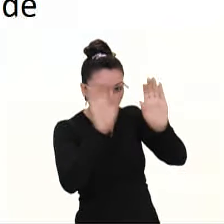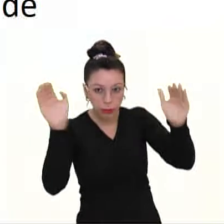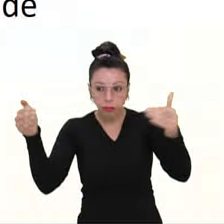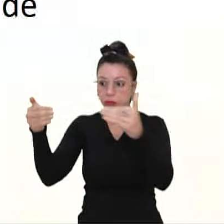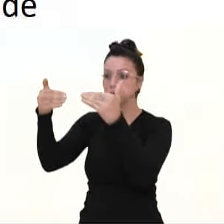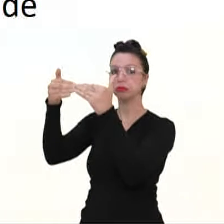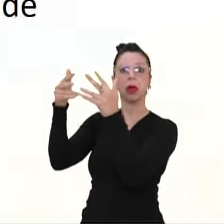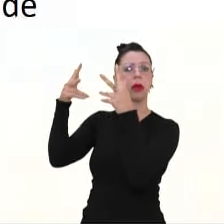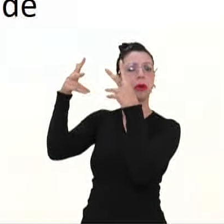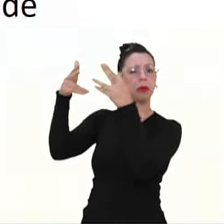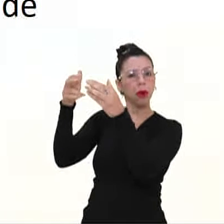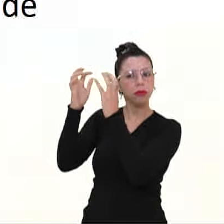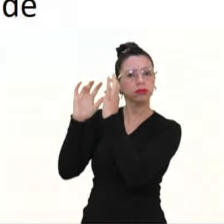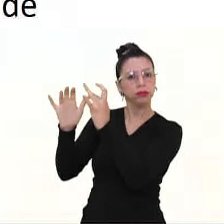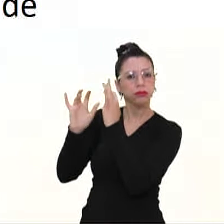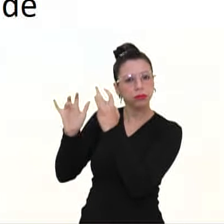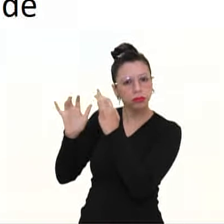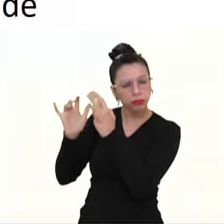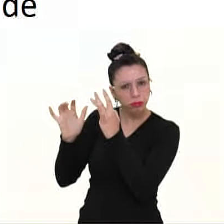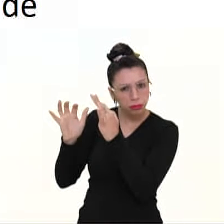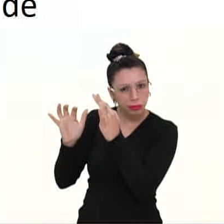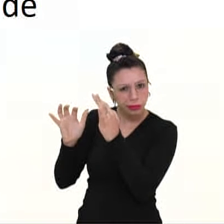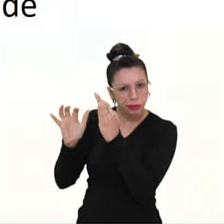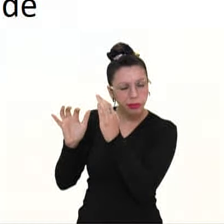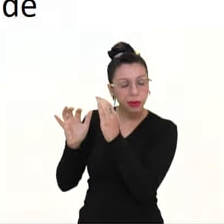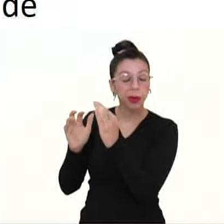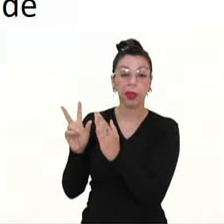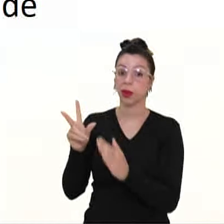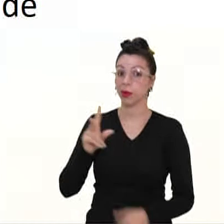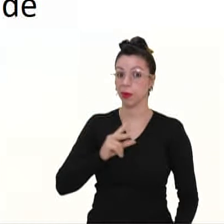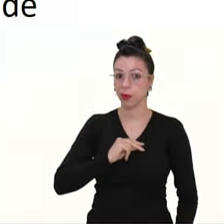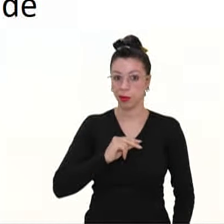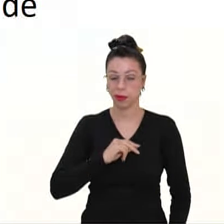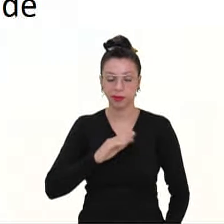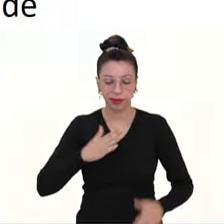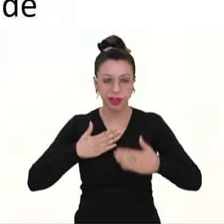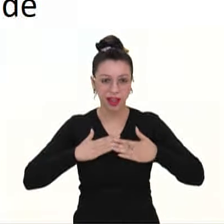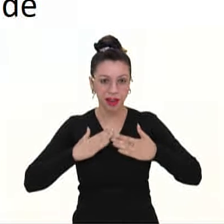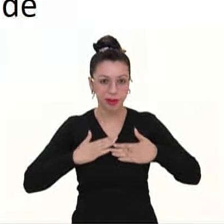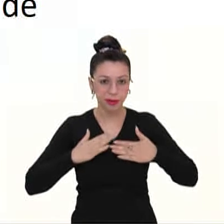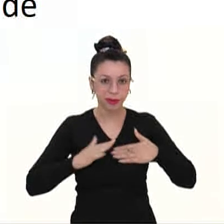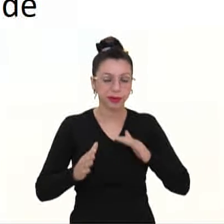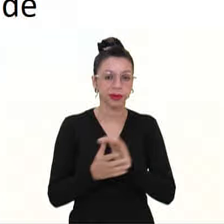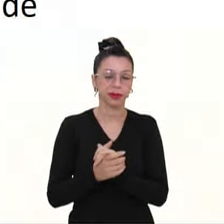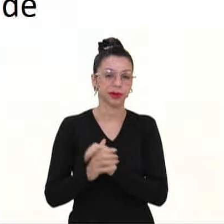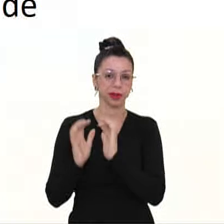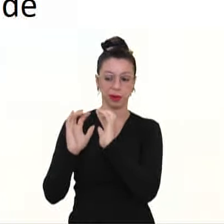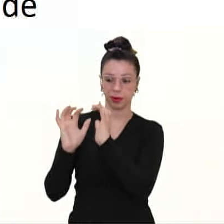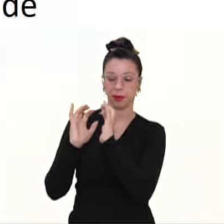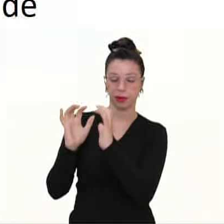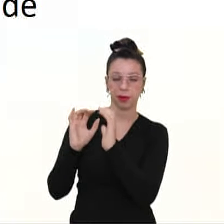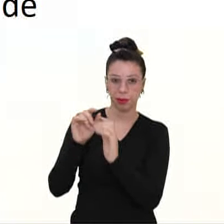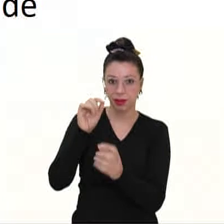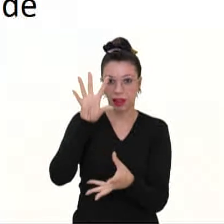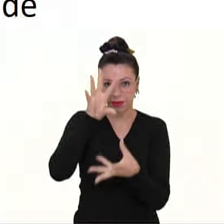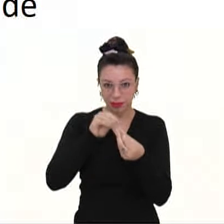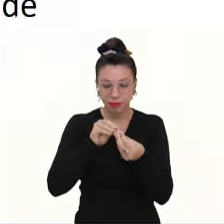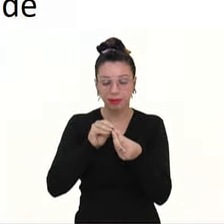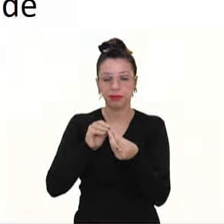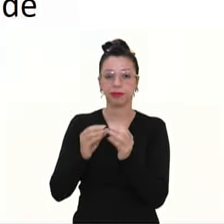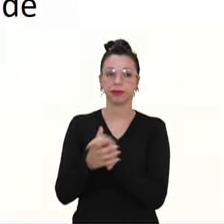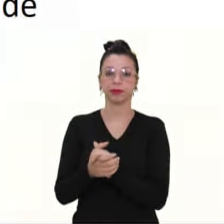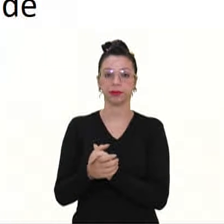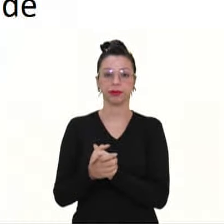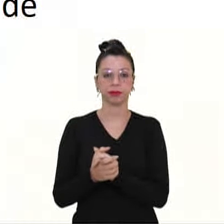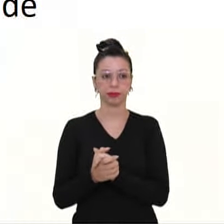que sai fumacinha quando você fica fazendo a continha. É, calma, tranquilo, agora não está saindo mais, né? Porque você está entendendo. Então, agora,